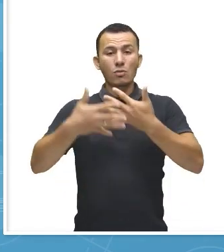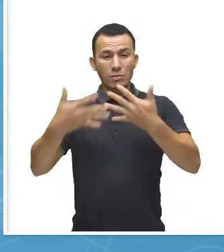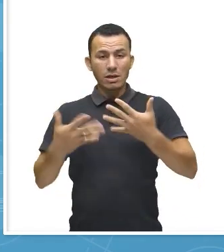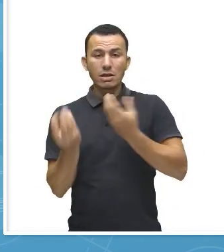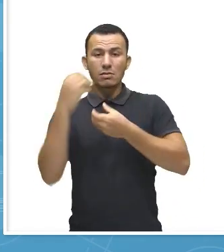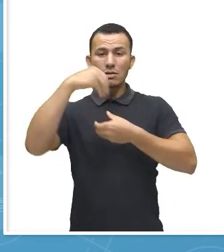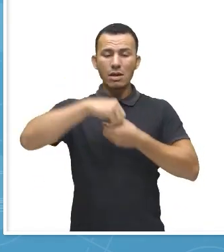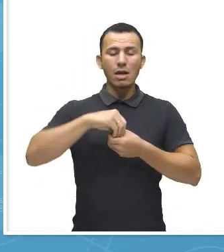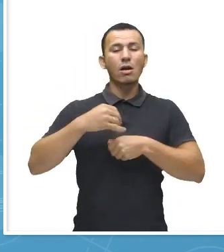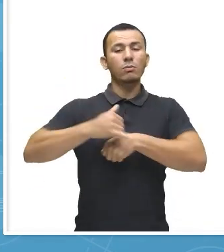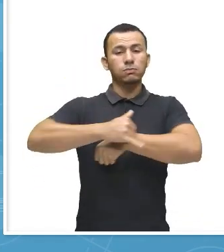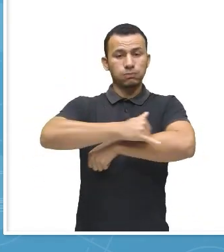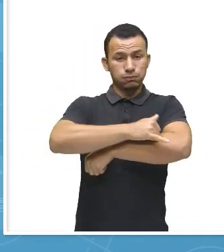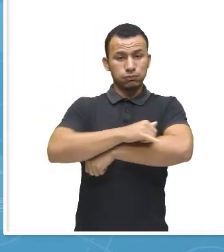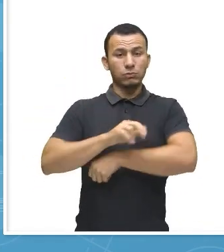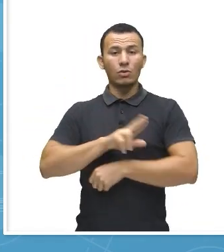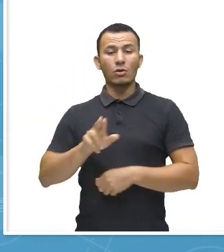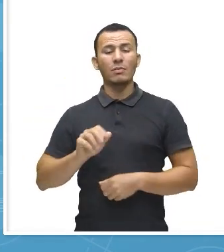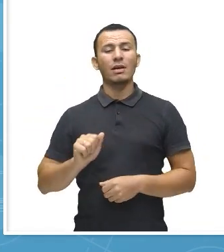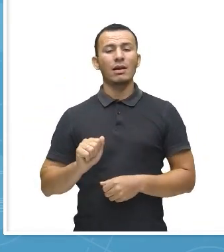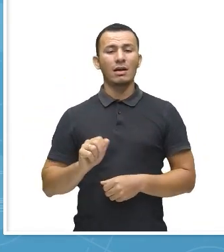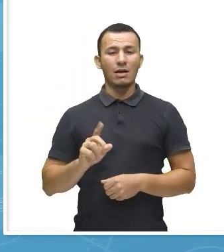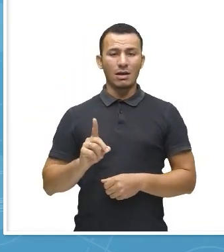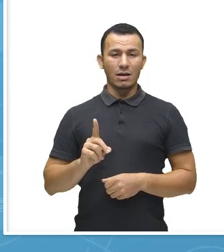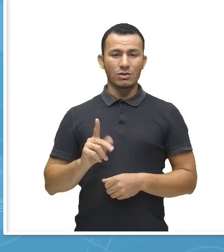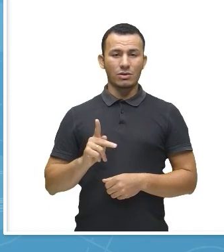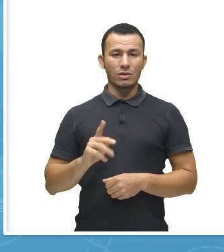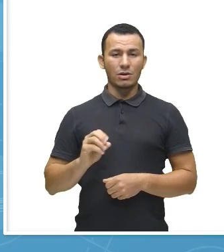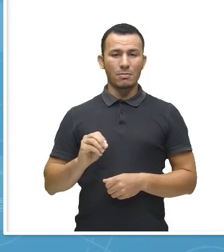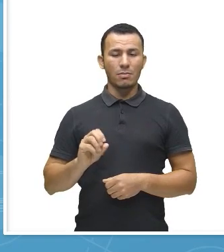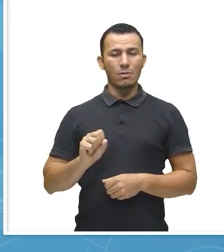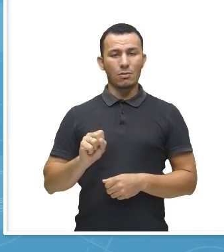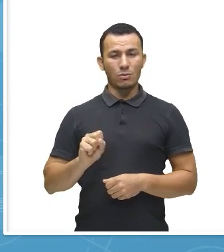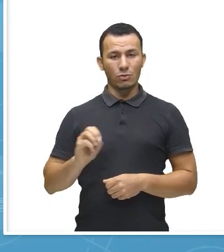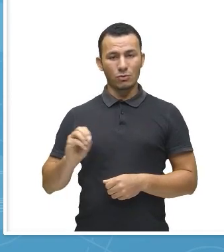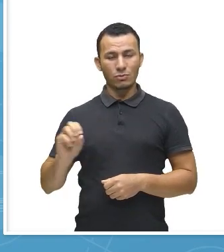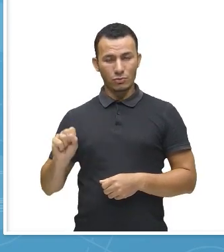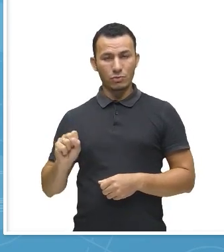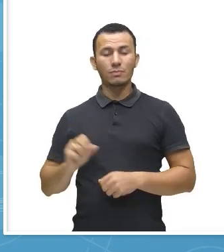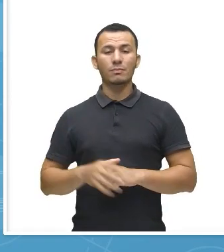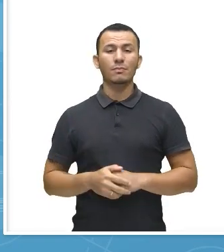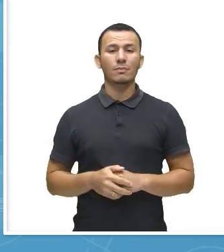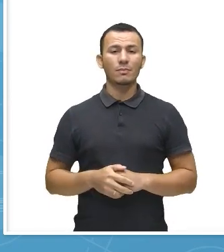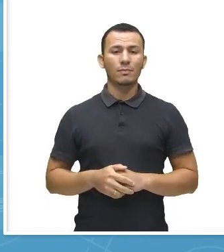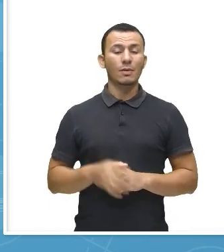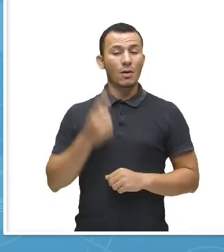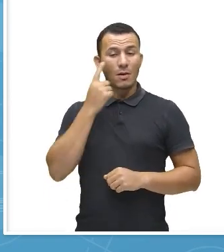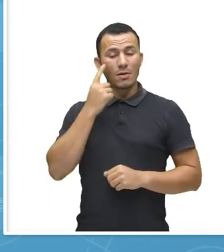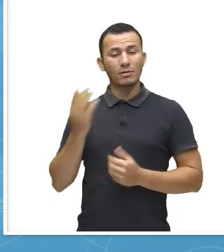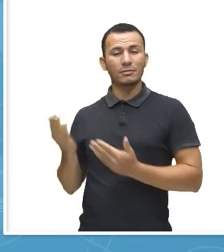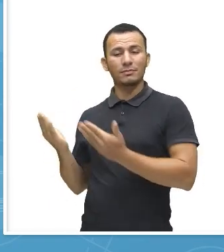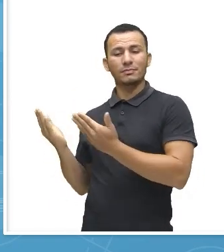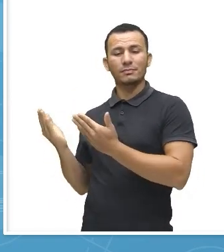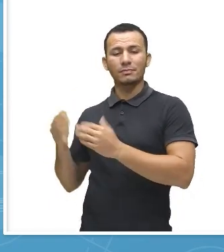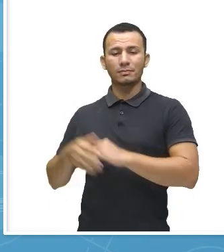essas células, que são os adipócitos. Esse tecido é o tecido conjuntivo adiposo. Olha aí a próxima